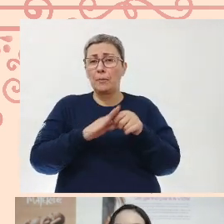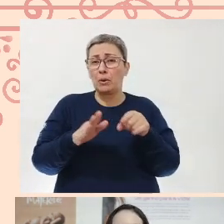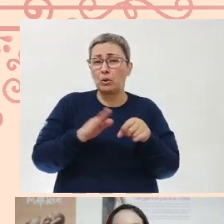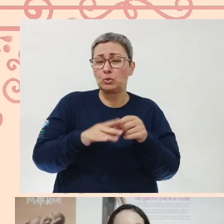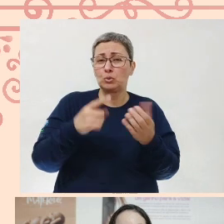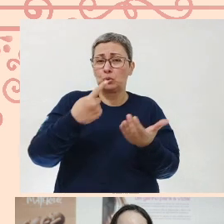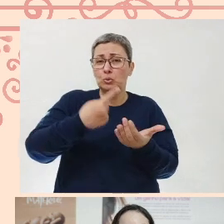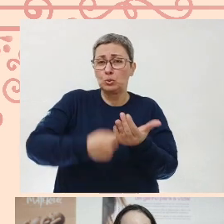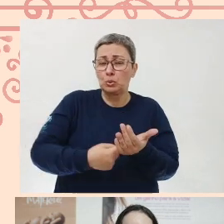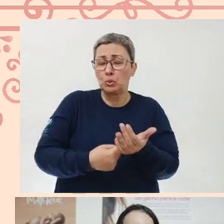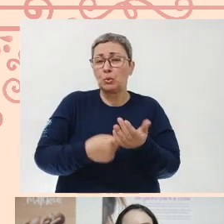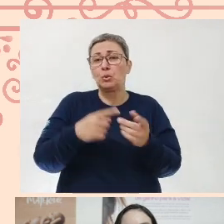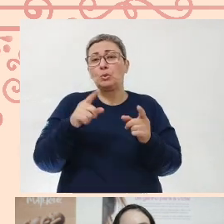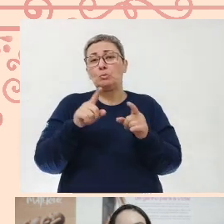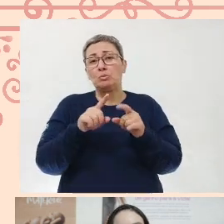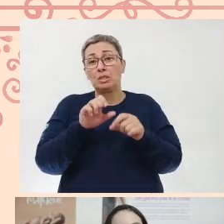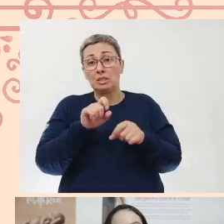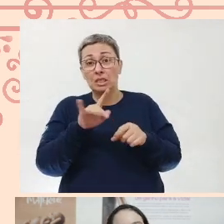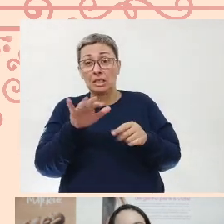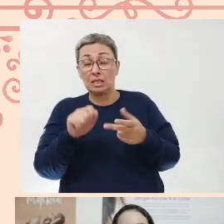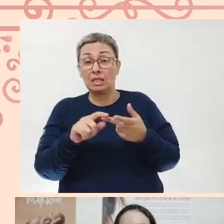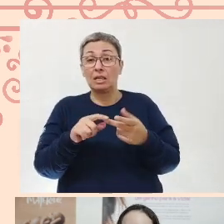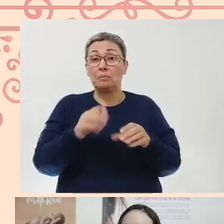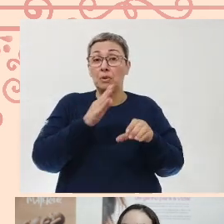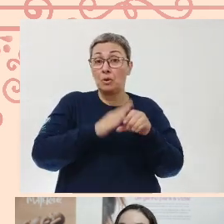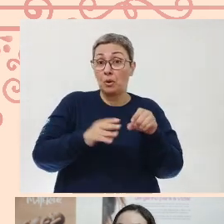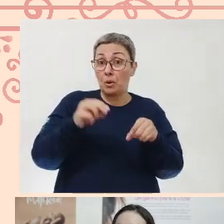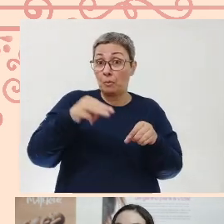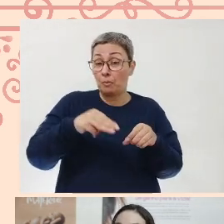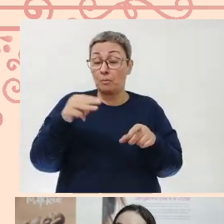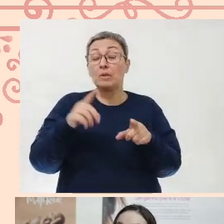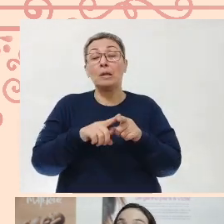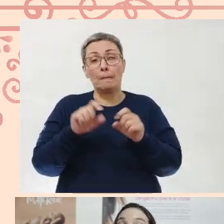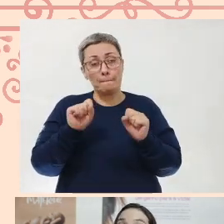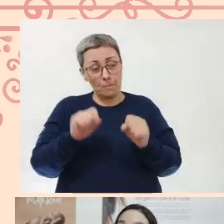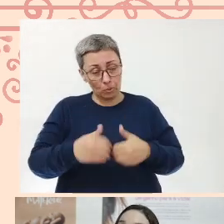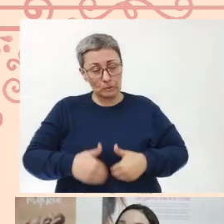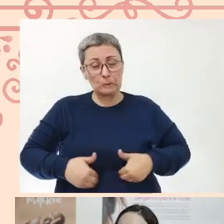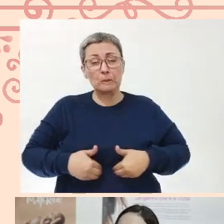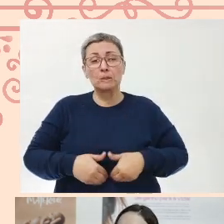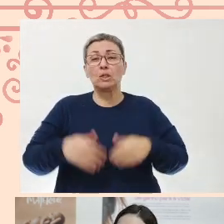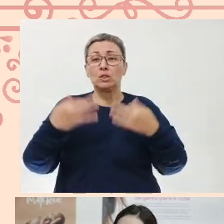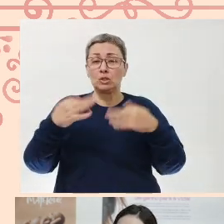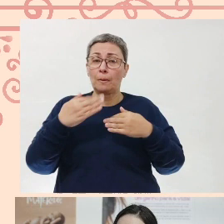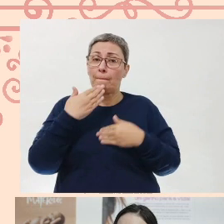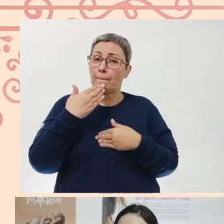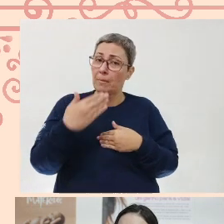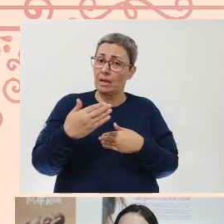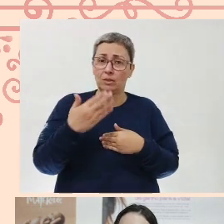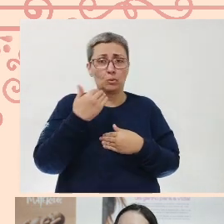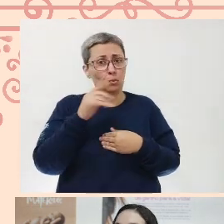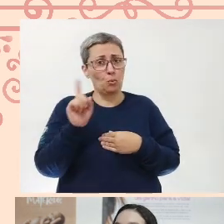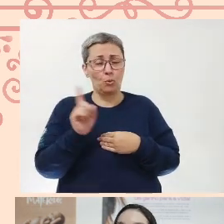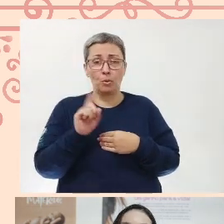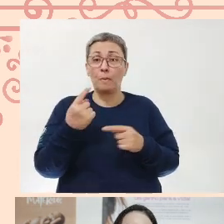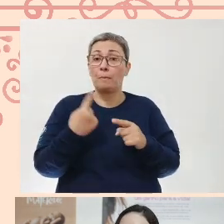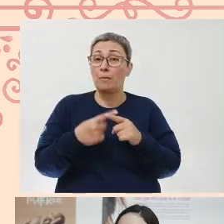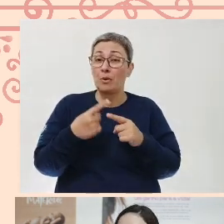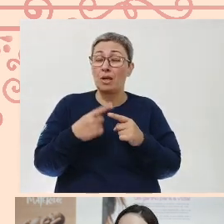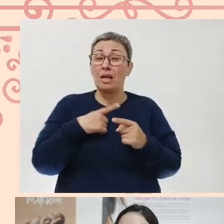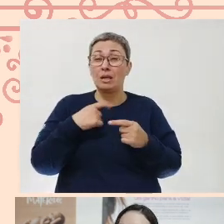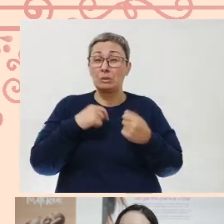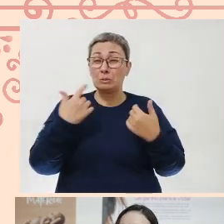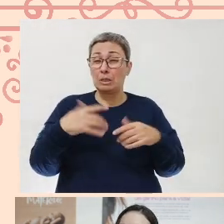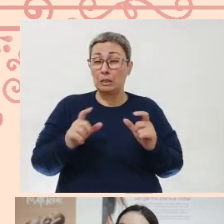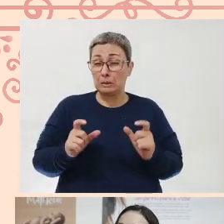os frios, como a salsicha, a linguiça, o salame, mortadela, presunto, isso pode dar cólica e a gente pede para não